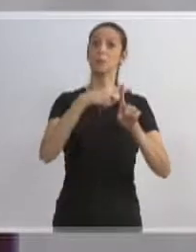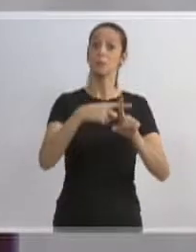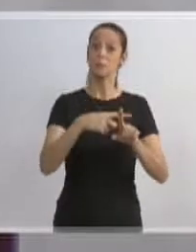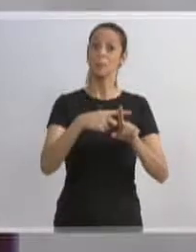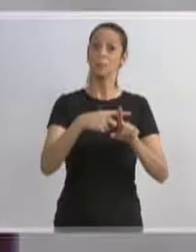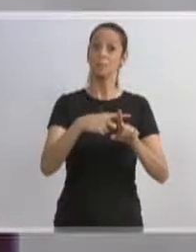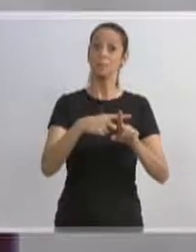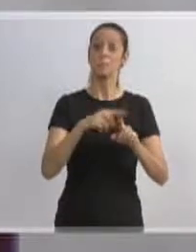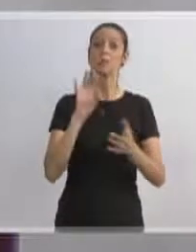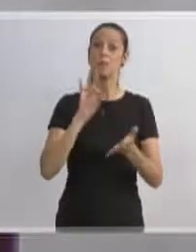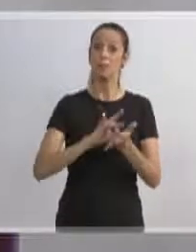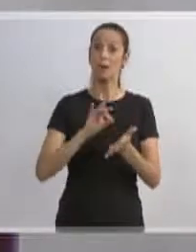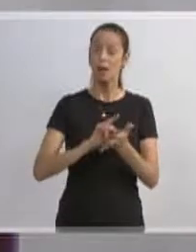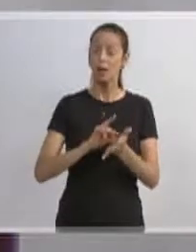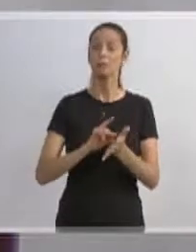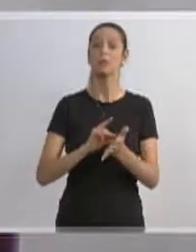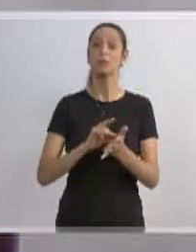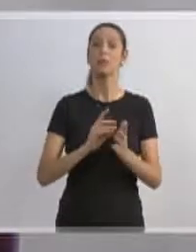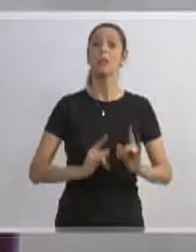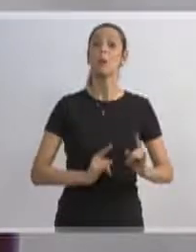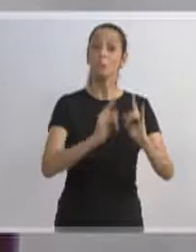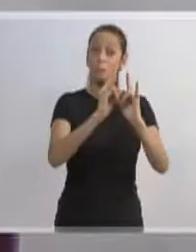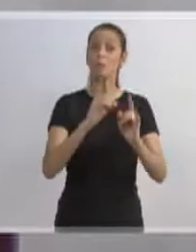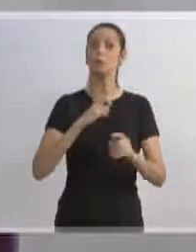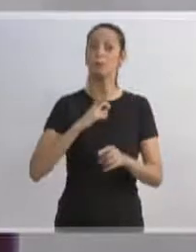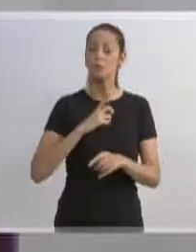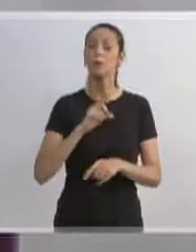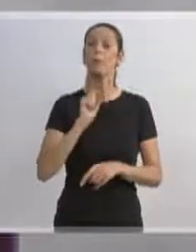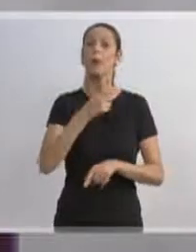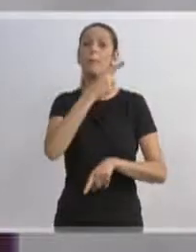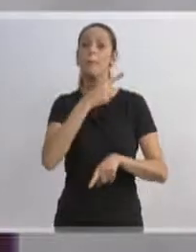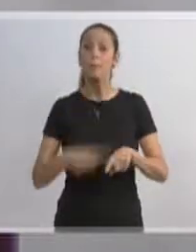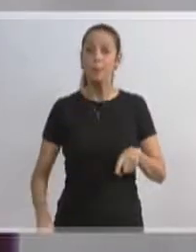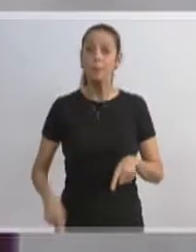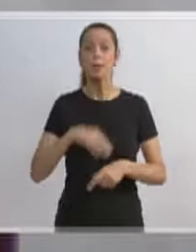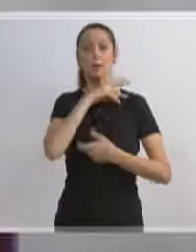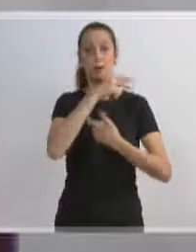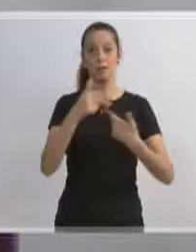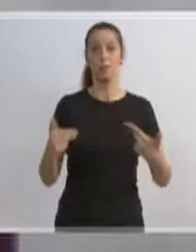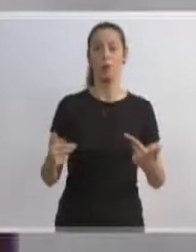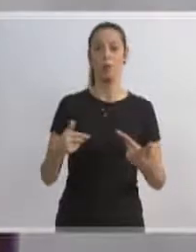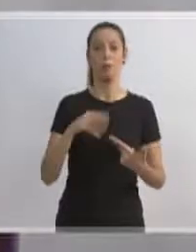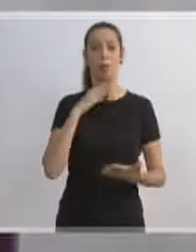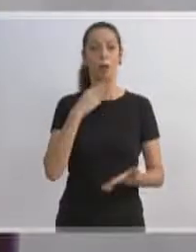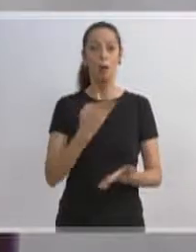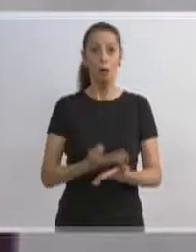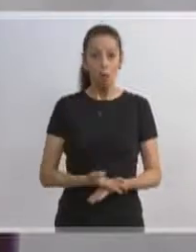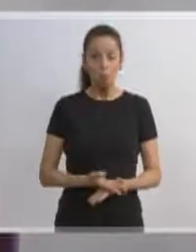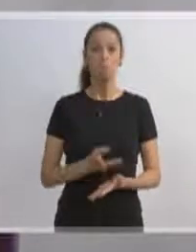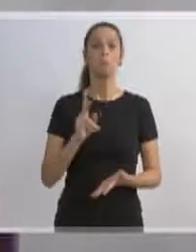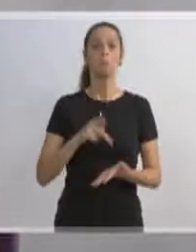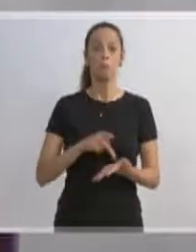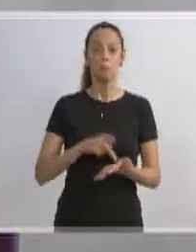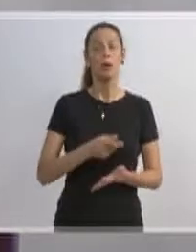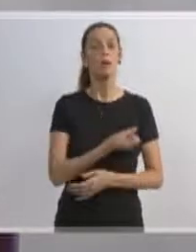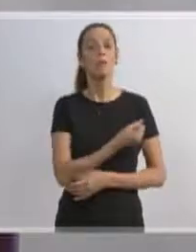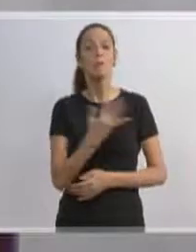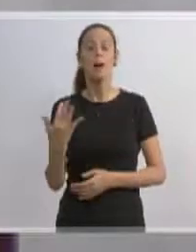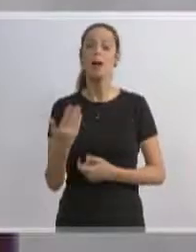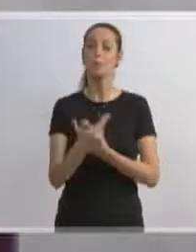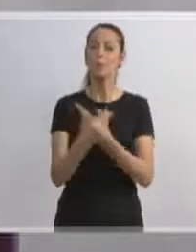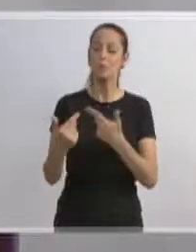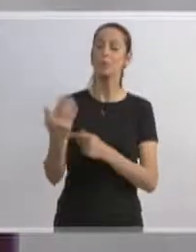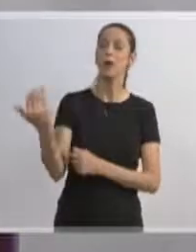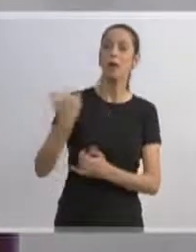mais demandas problemáticas de condomínios que faziam proibições genéricas do que eu até imaginava. Então, várias questões chegaram até